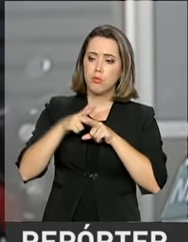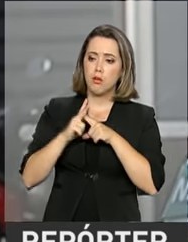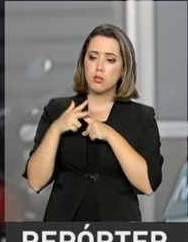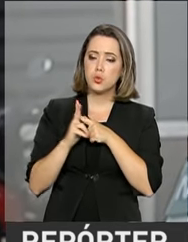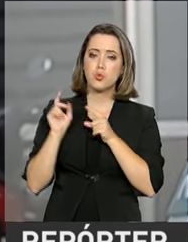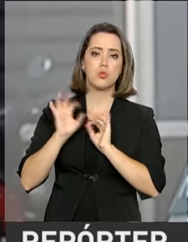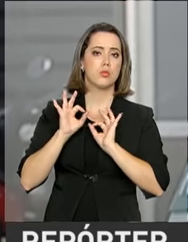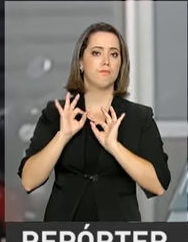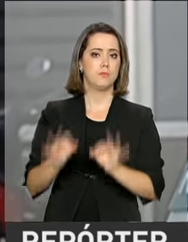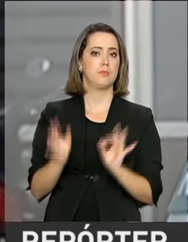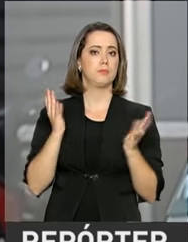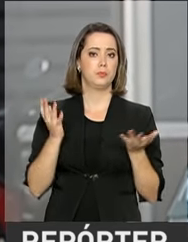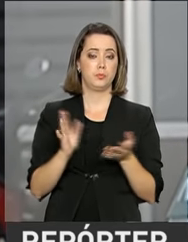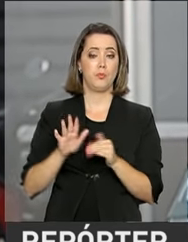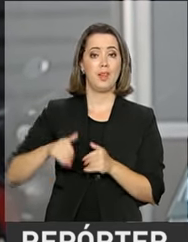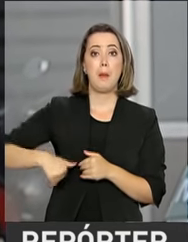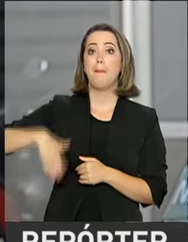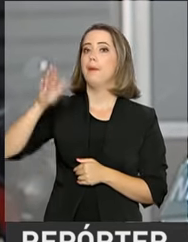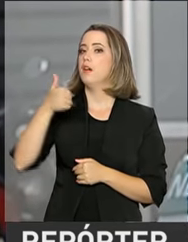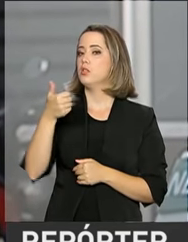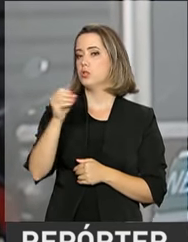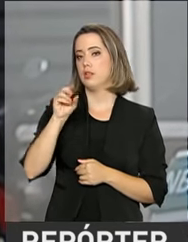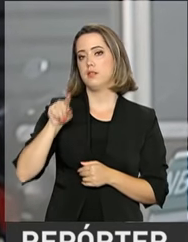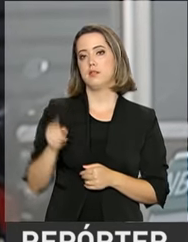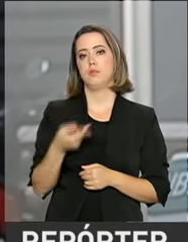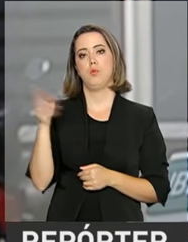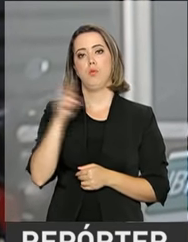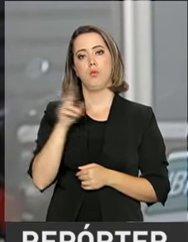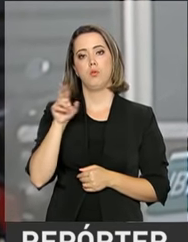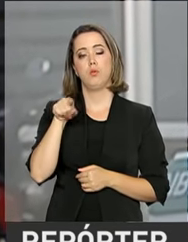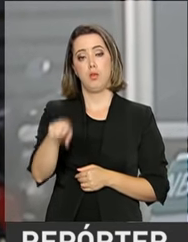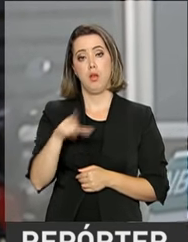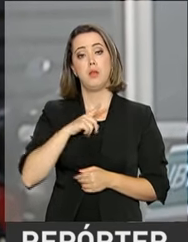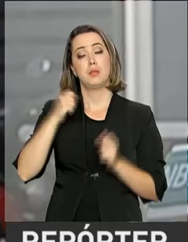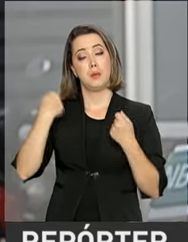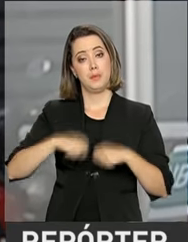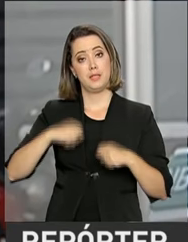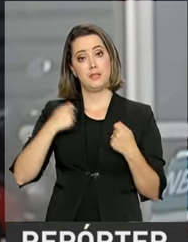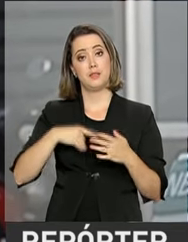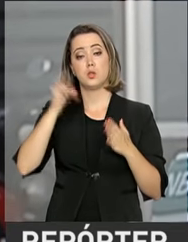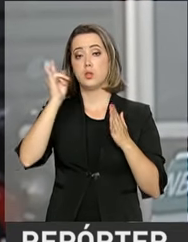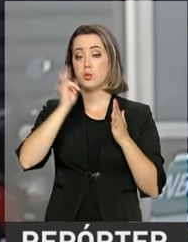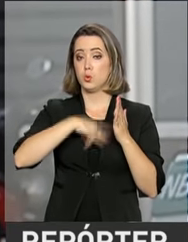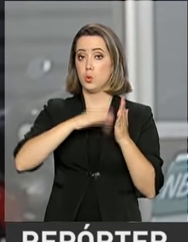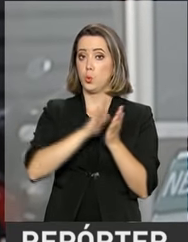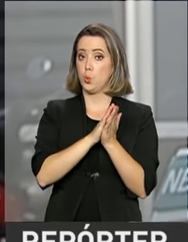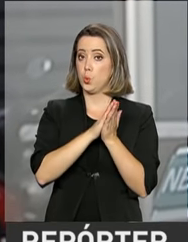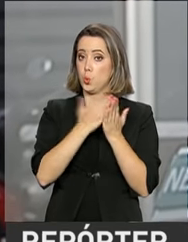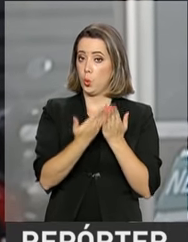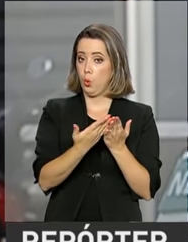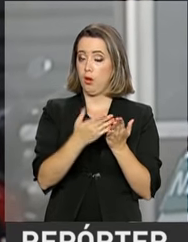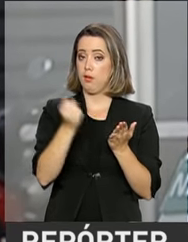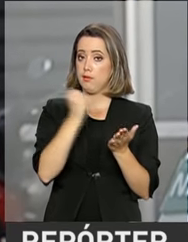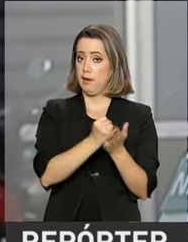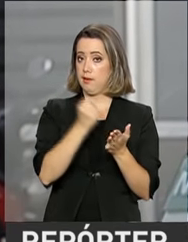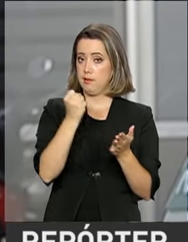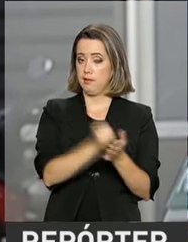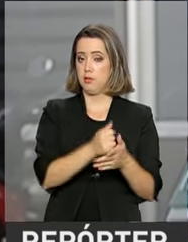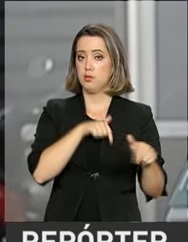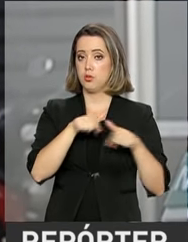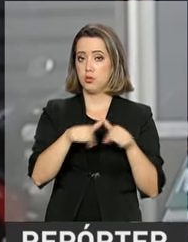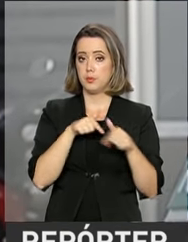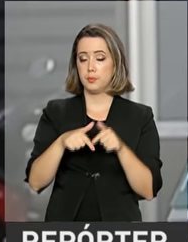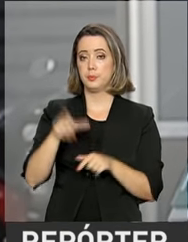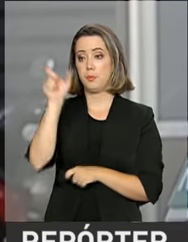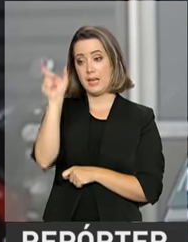momento do atendimento acima de 10 mil reais e se essa documentação é obrigatório lembrando que os clientes da